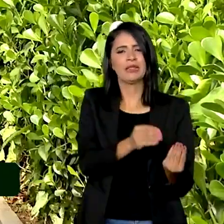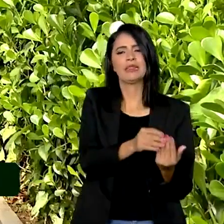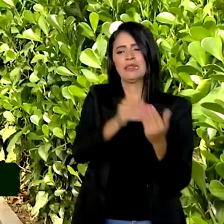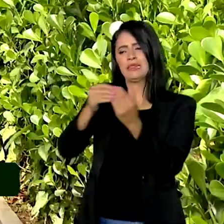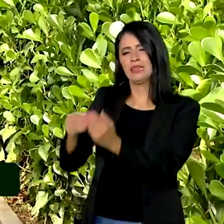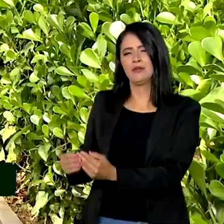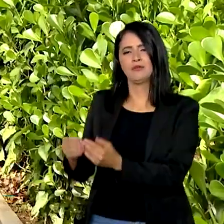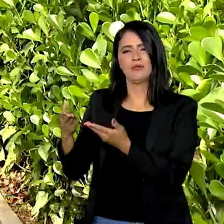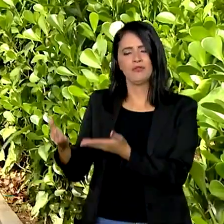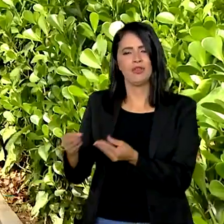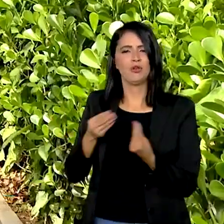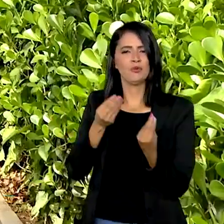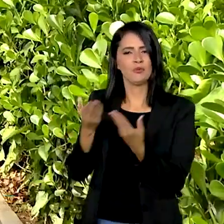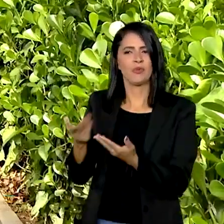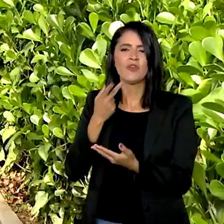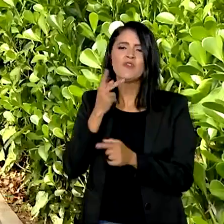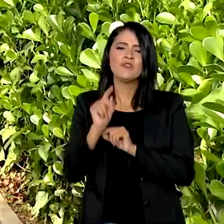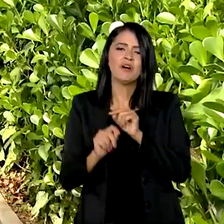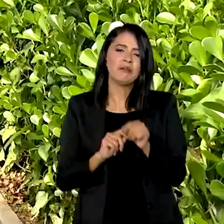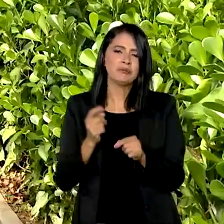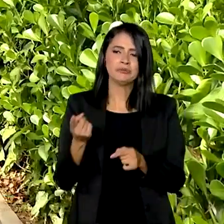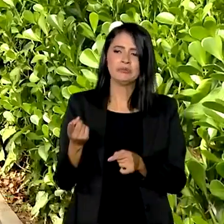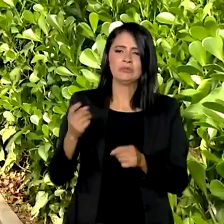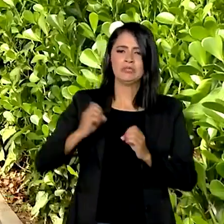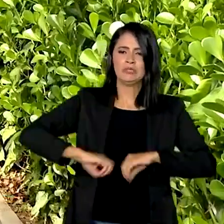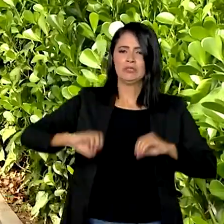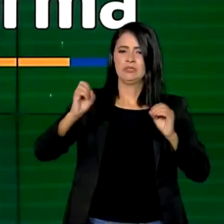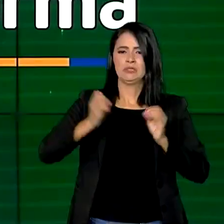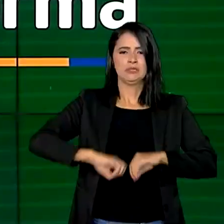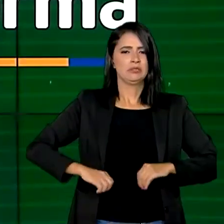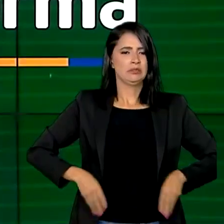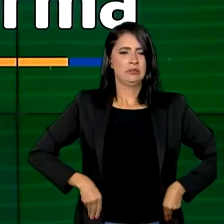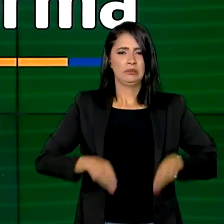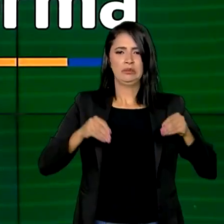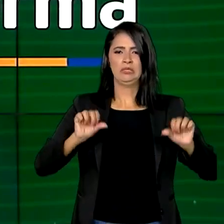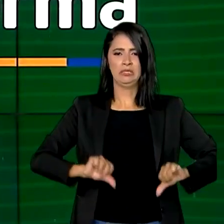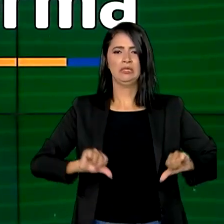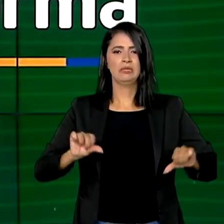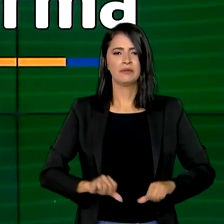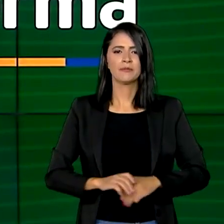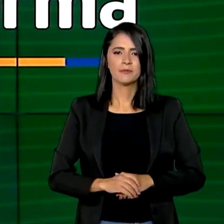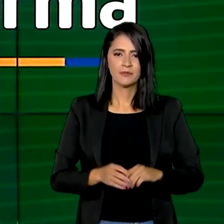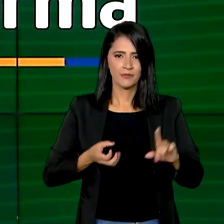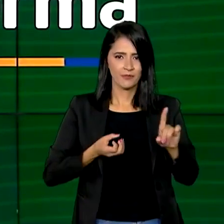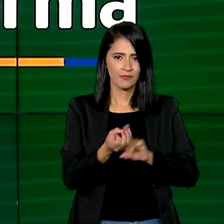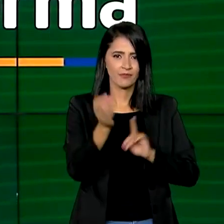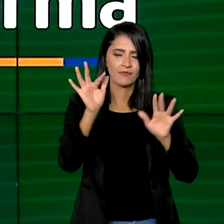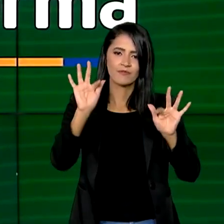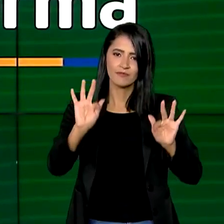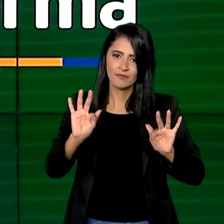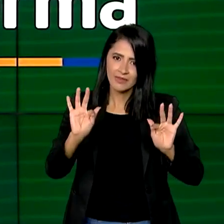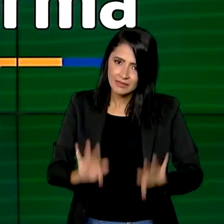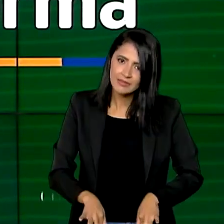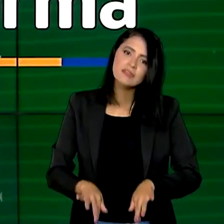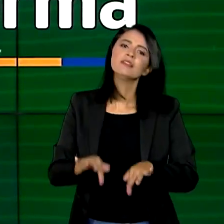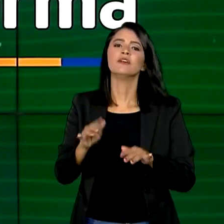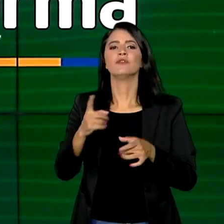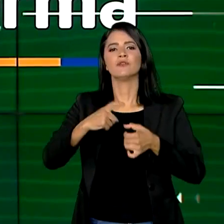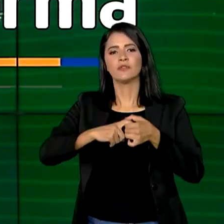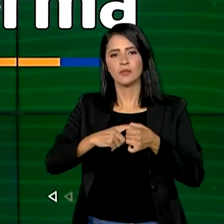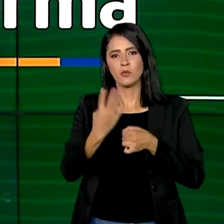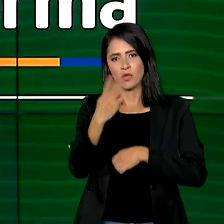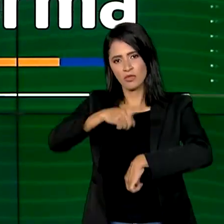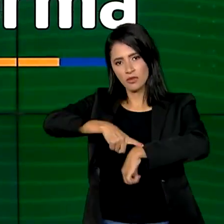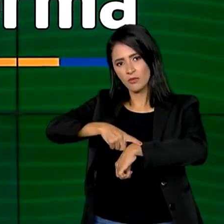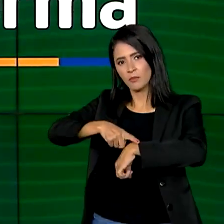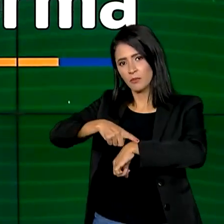devolveu a concessão, alegando prejuízos financeiros. O GovInforma fica por aqui. Nós voltamos às 4